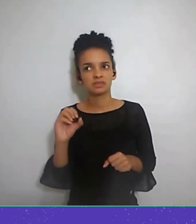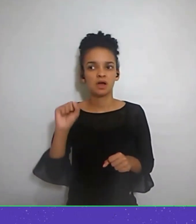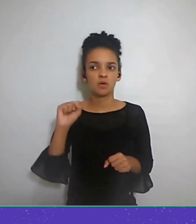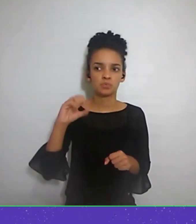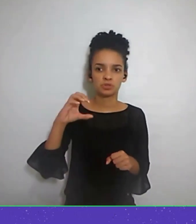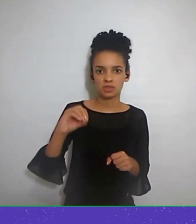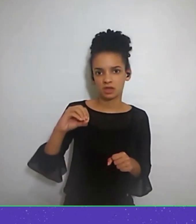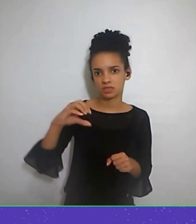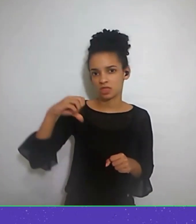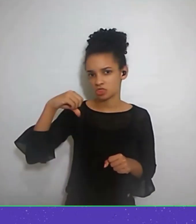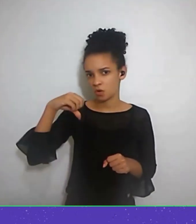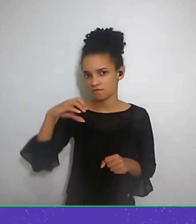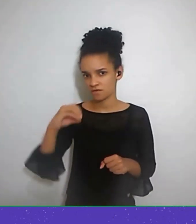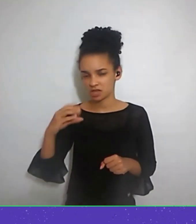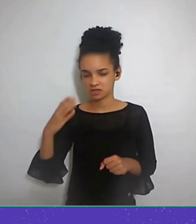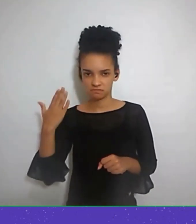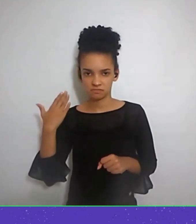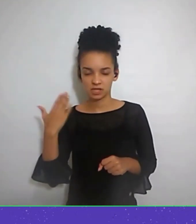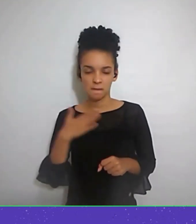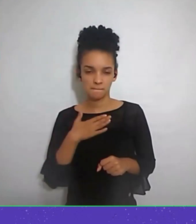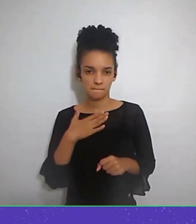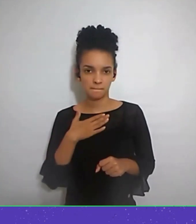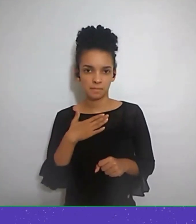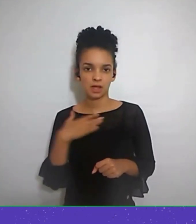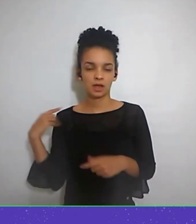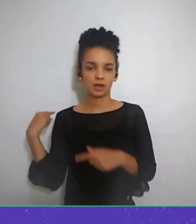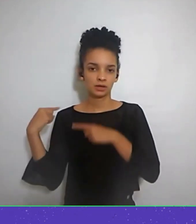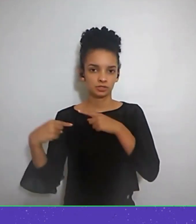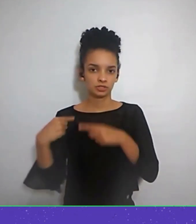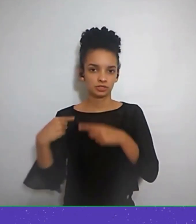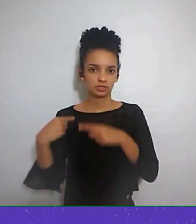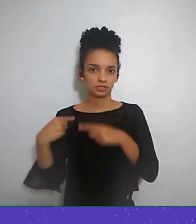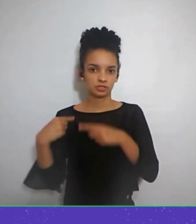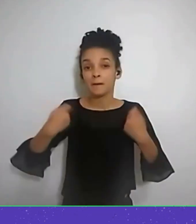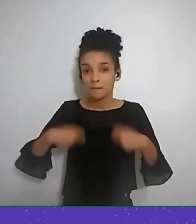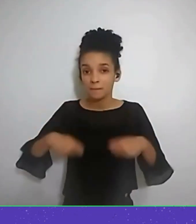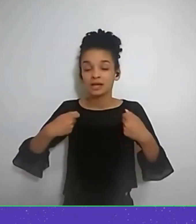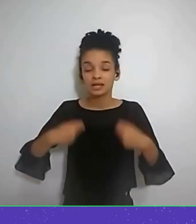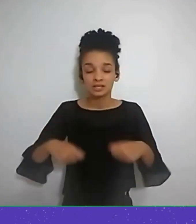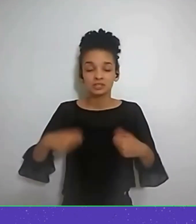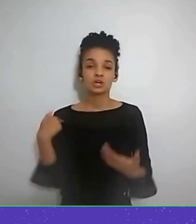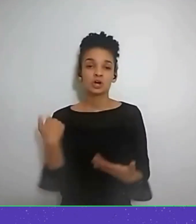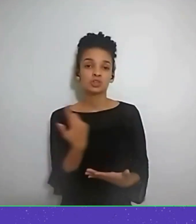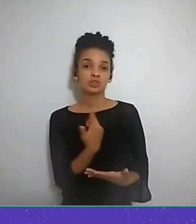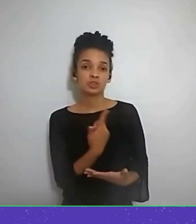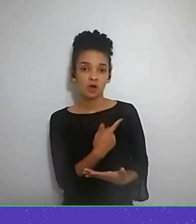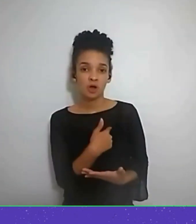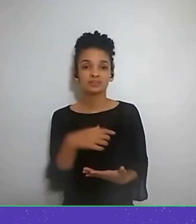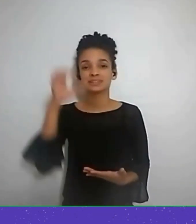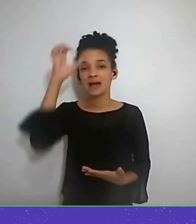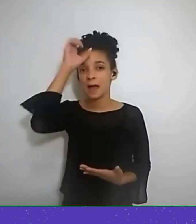geração, houve a necessidade de a gente reaprender a ler a Bíblia.